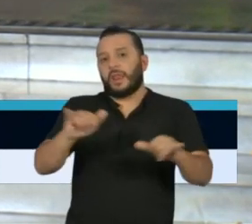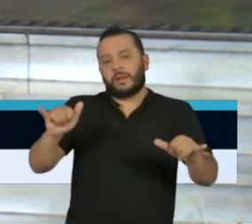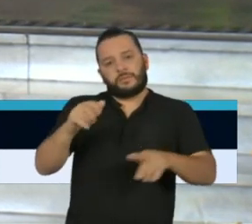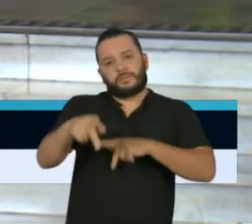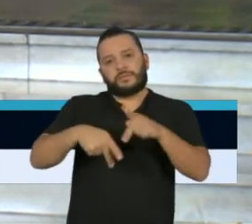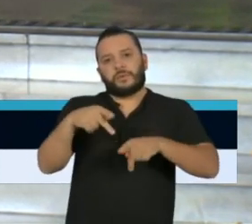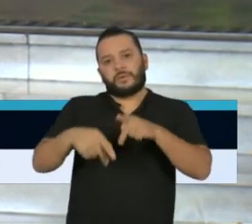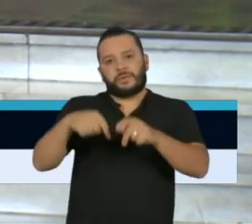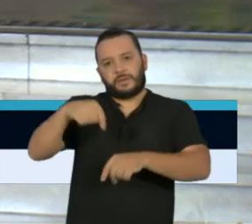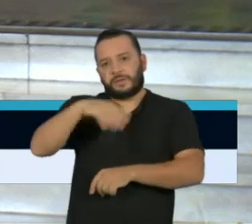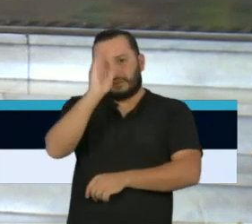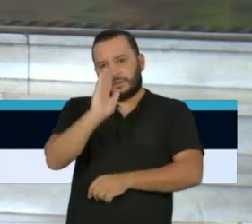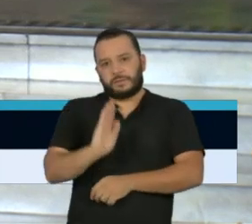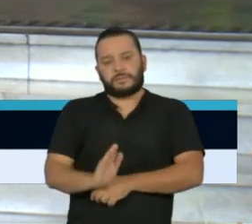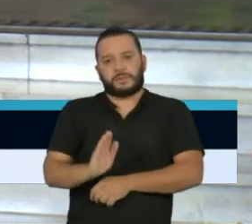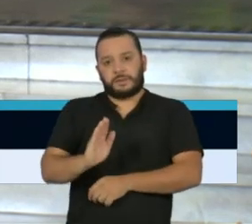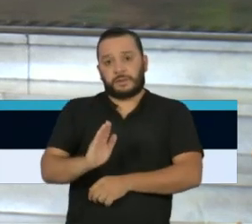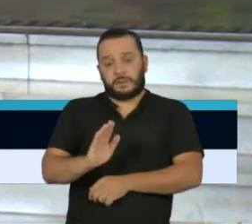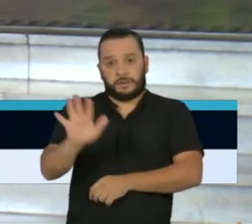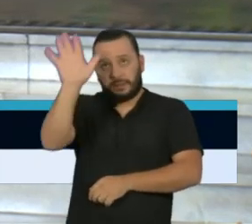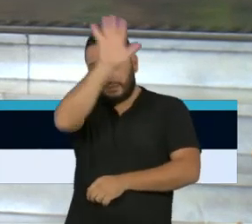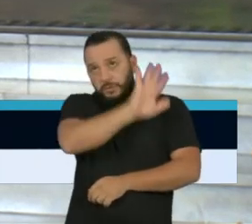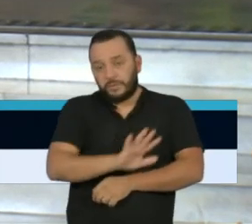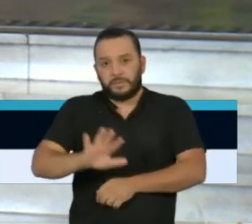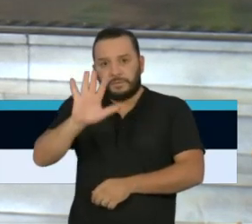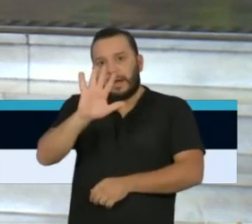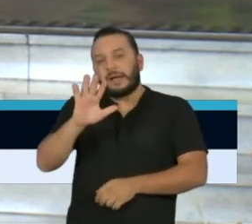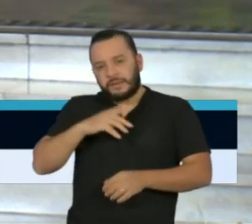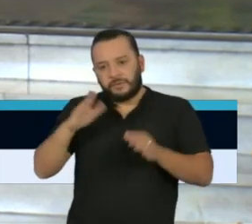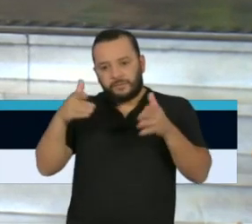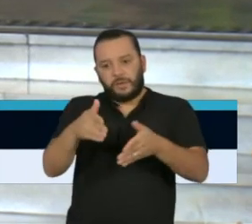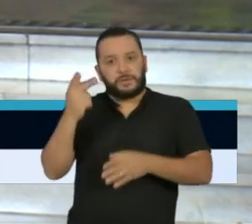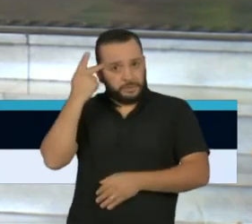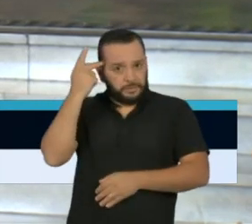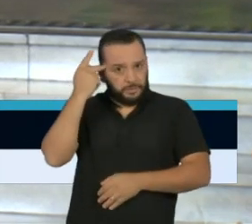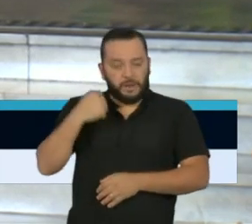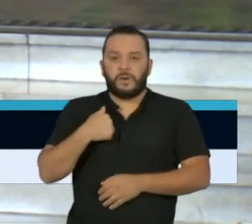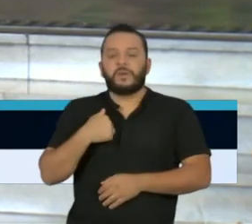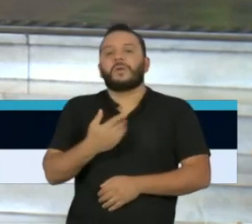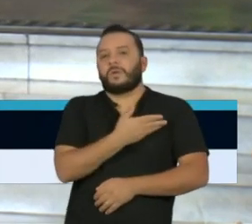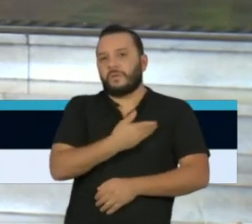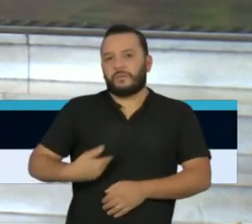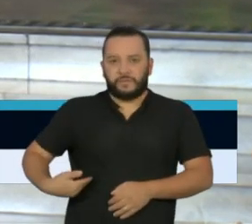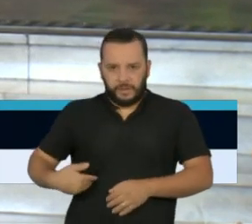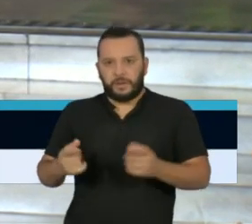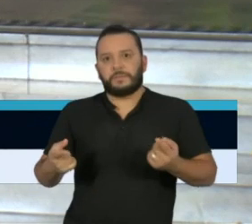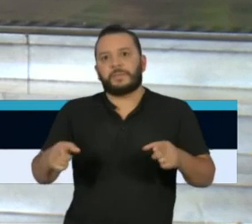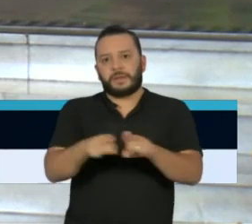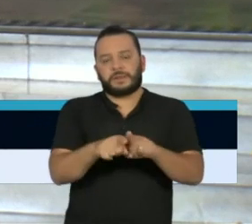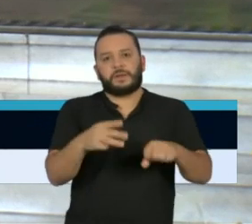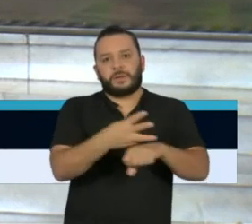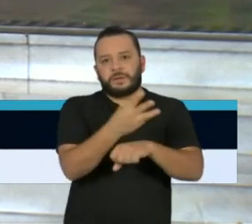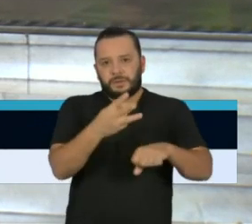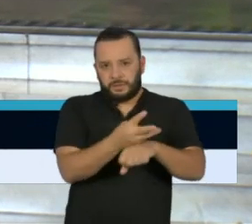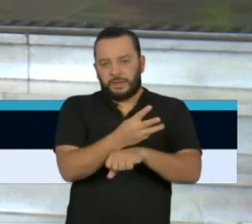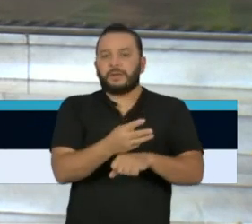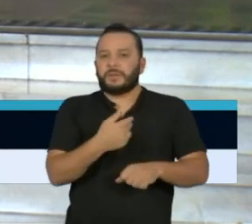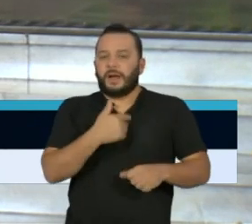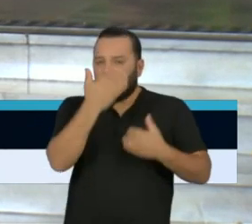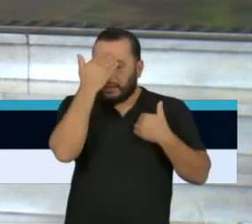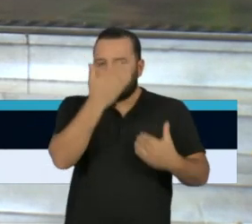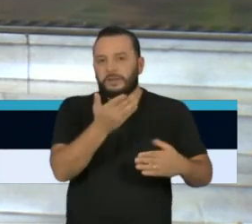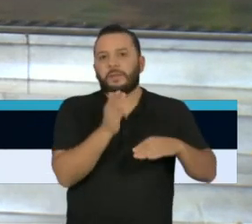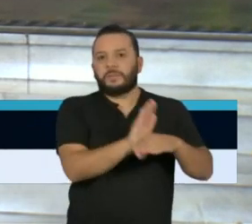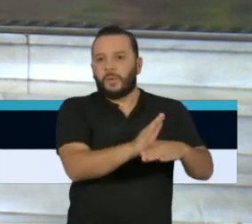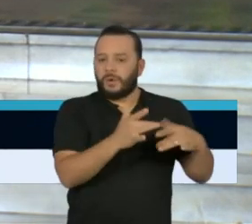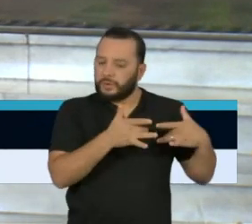governo formalizou uma parceria com o WhatsApp, a quem agradecemos também pelo apoio, pela solidariedade, sem nenhum custo, e a partir